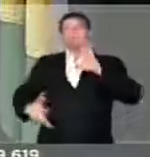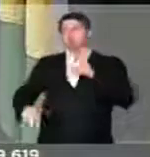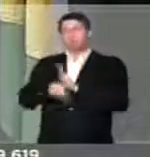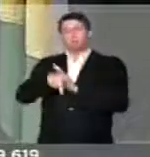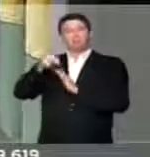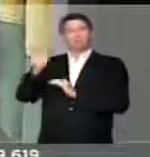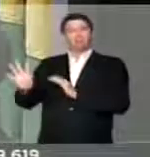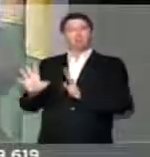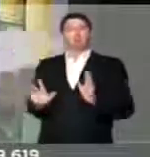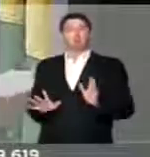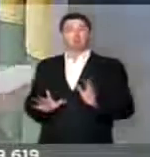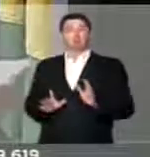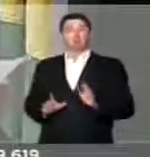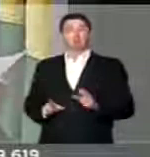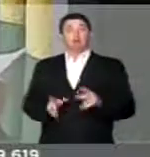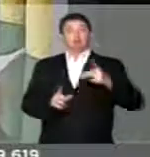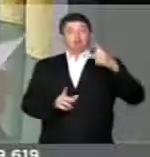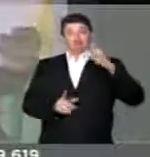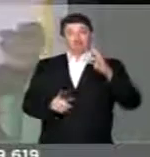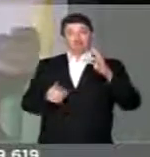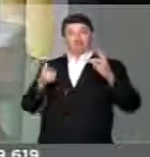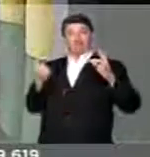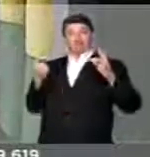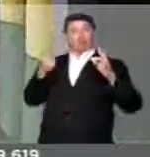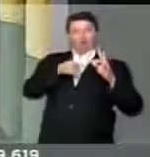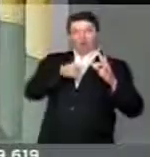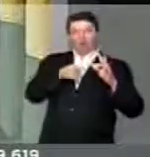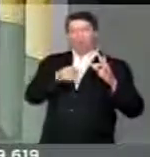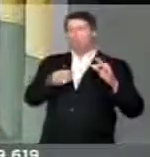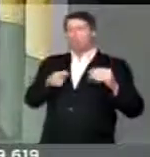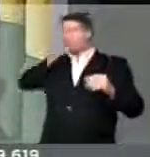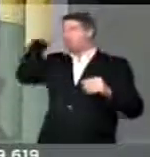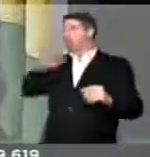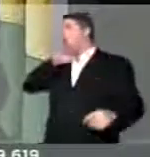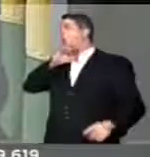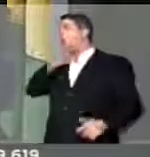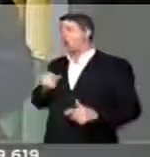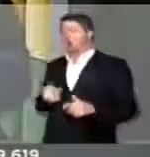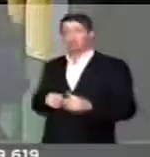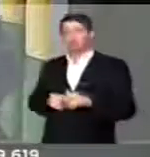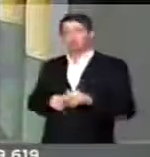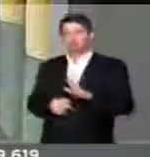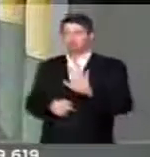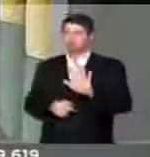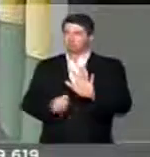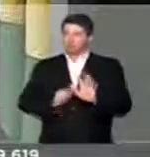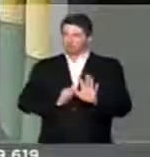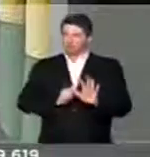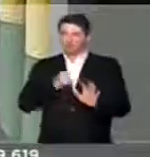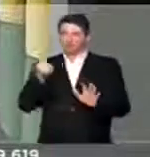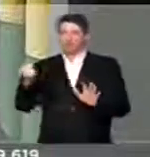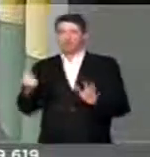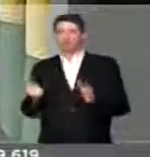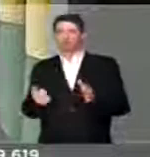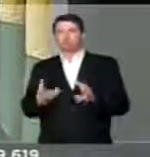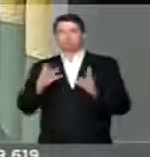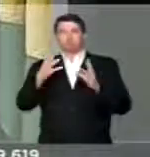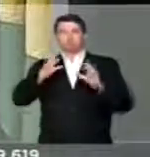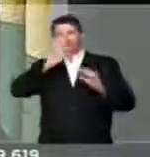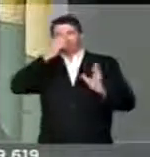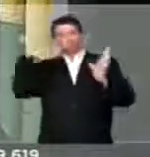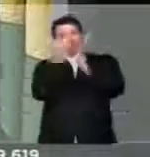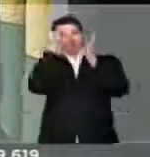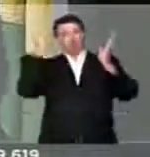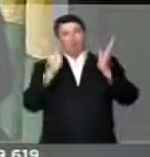PT. Quem é contra eles não presta. Olha, o ódio fica tão